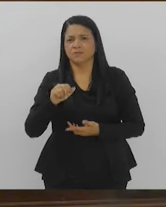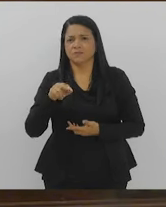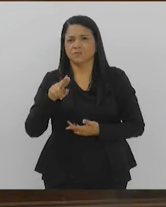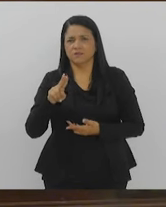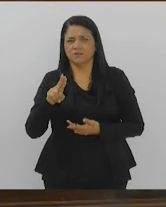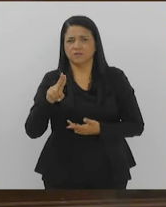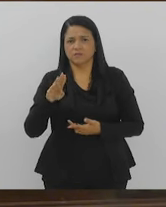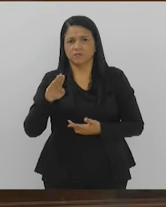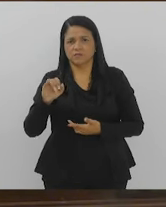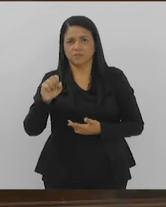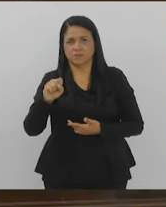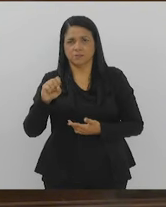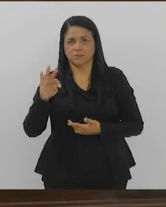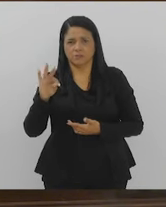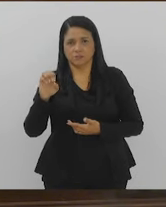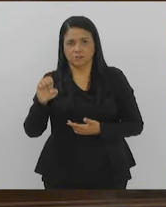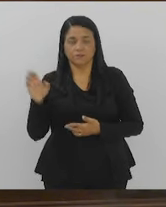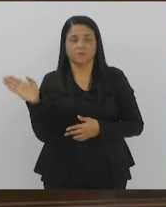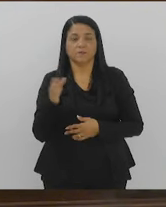Paulo Macalão,